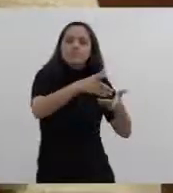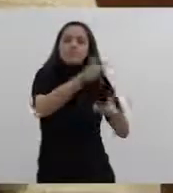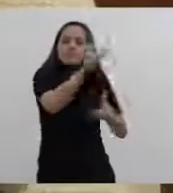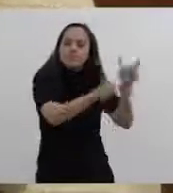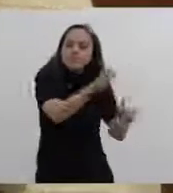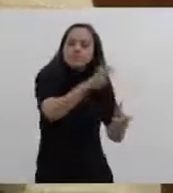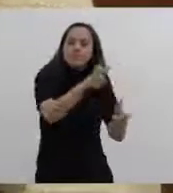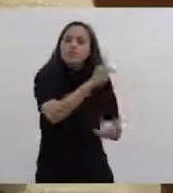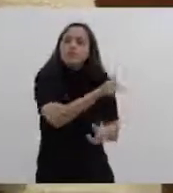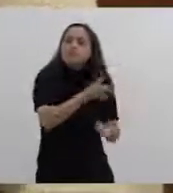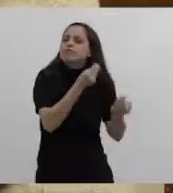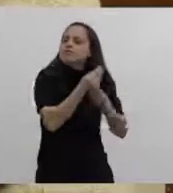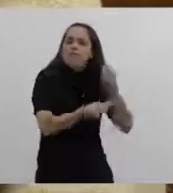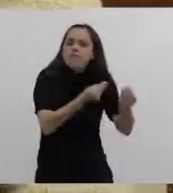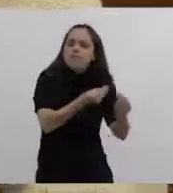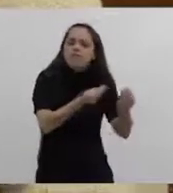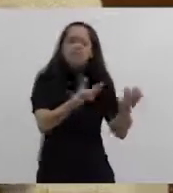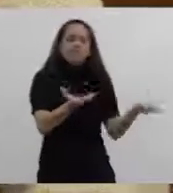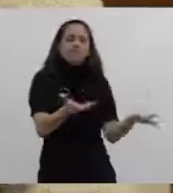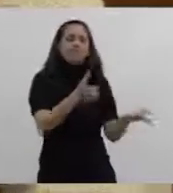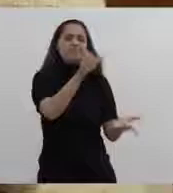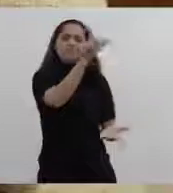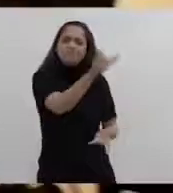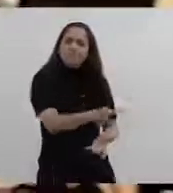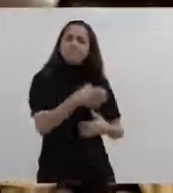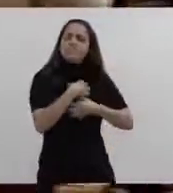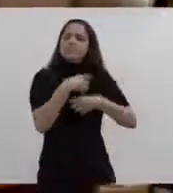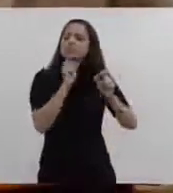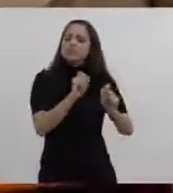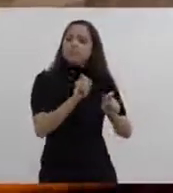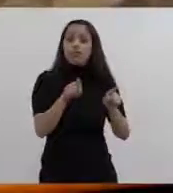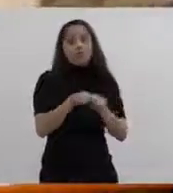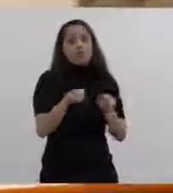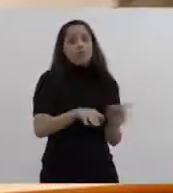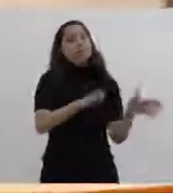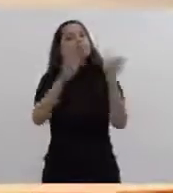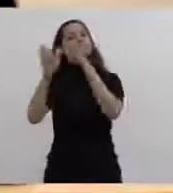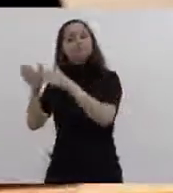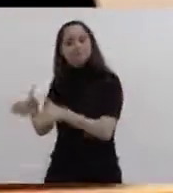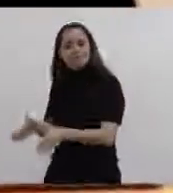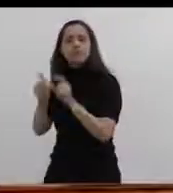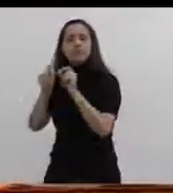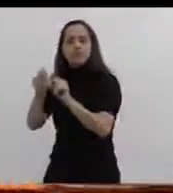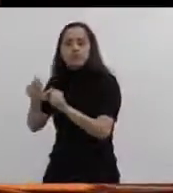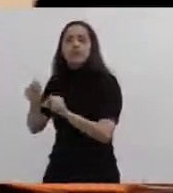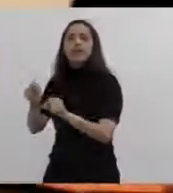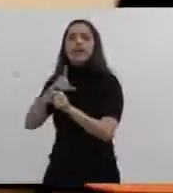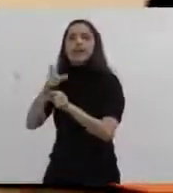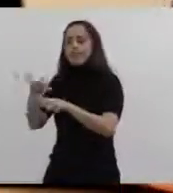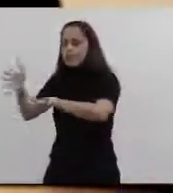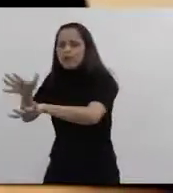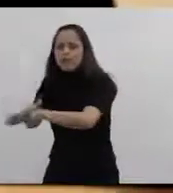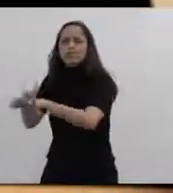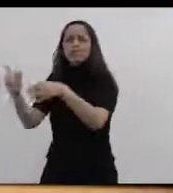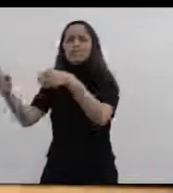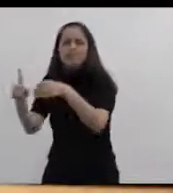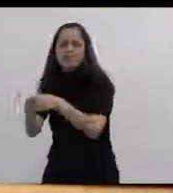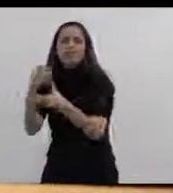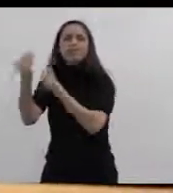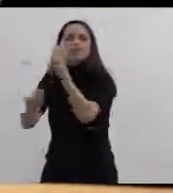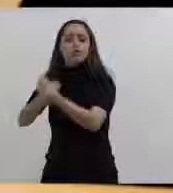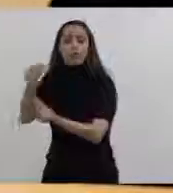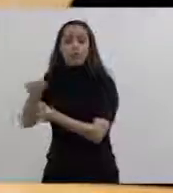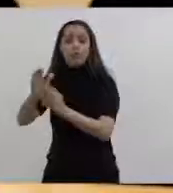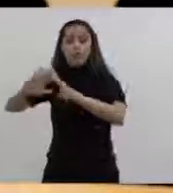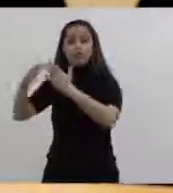que acontece com os professores. E por outro lado, falamos em integração, em inclusão no que acontece com a